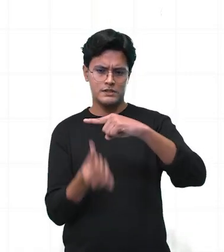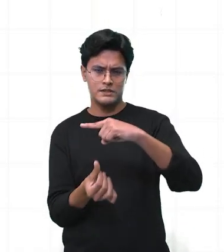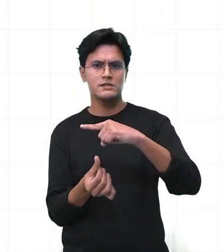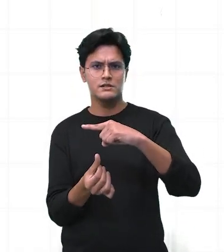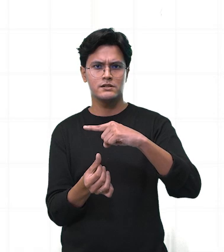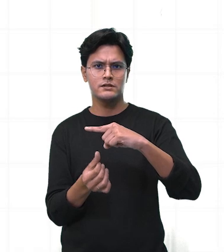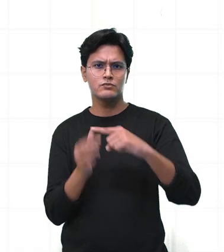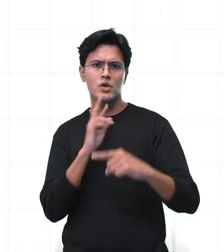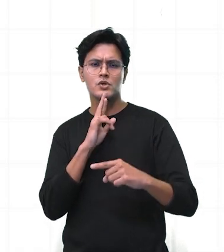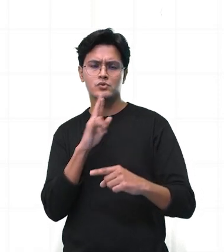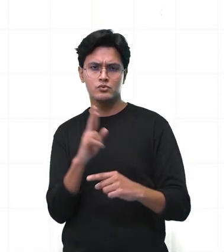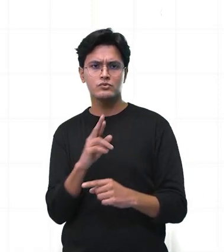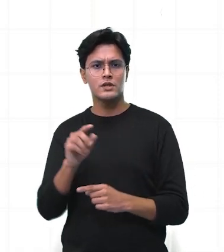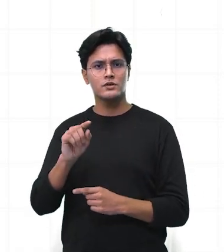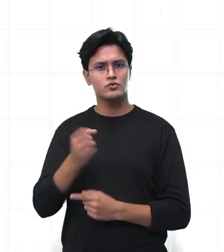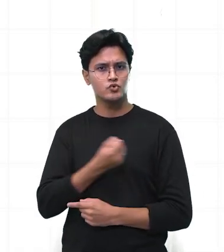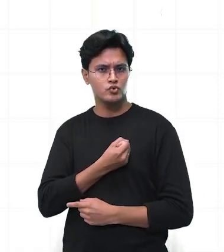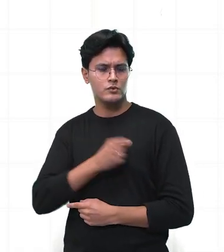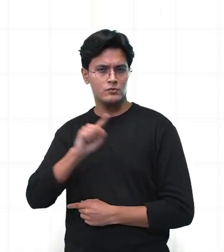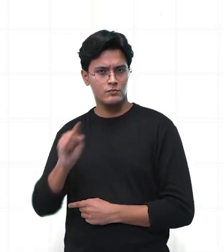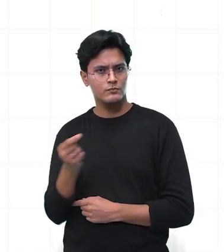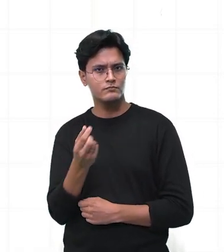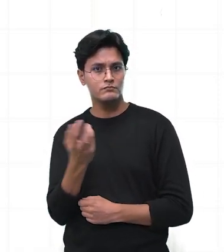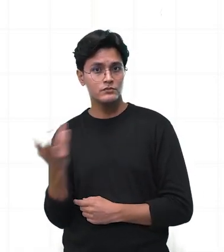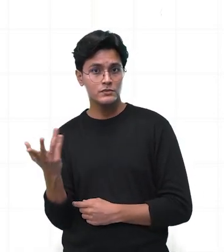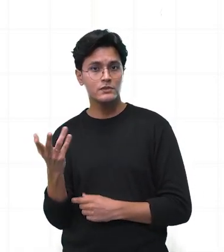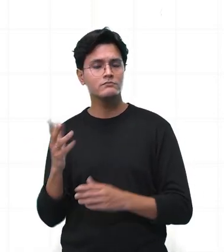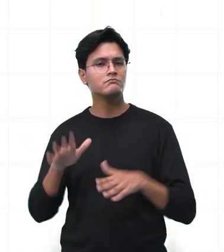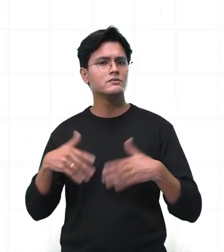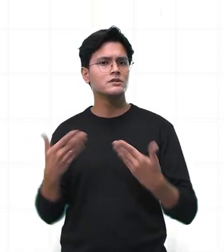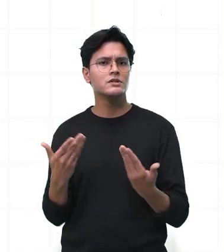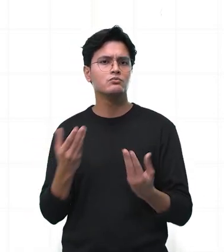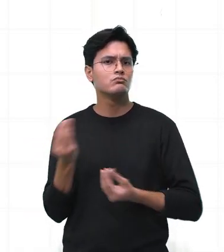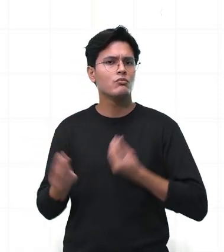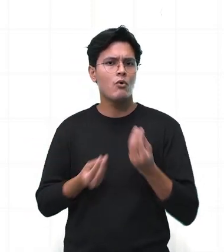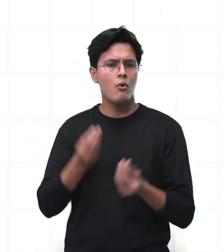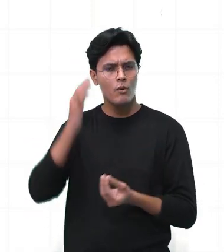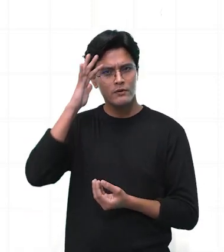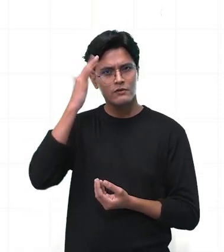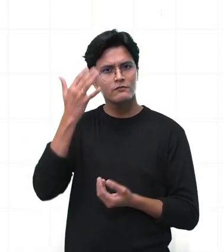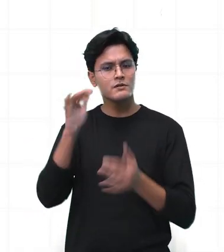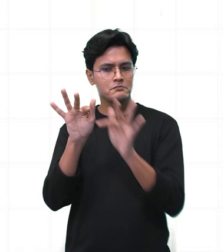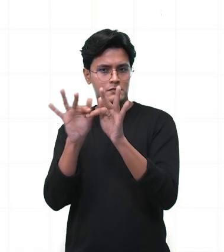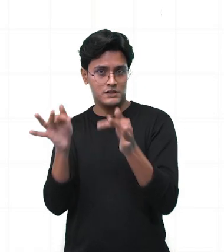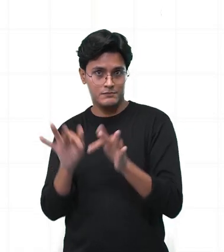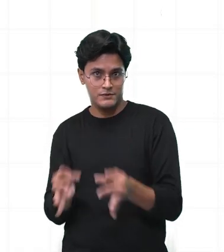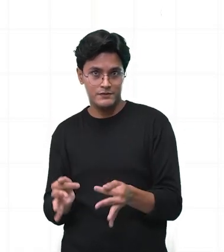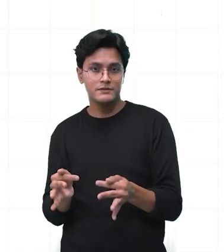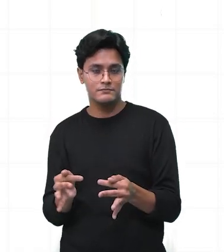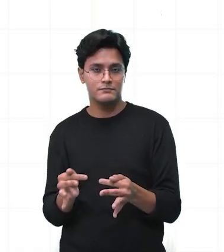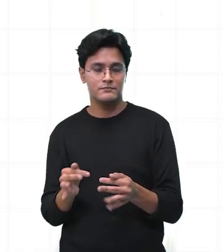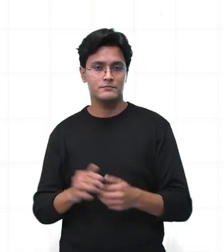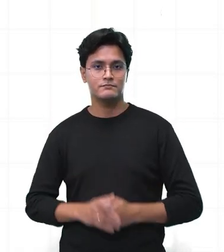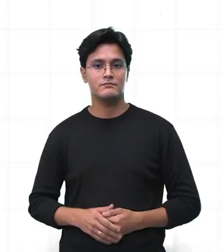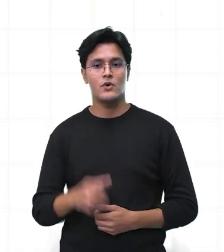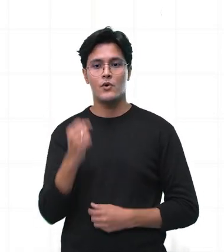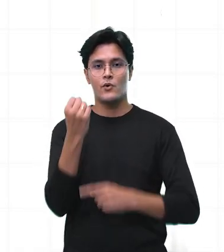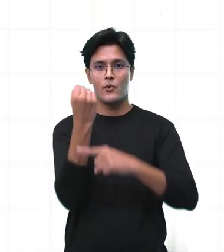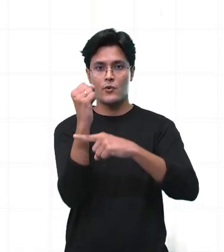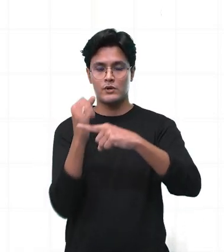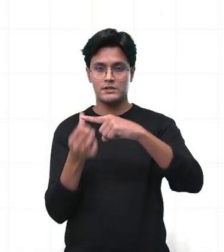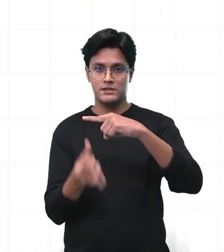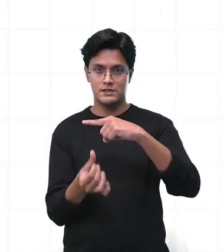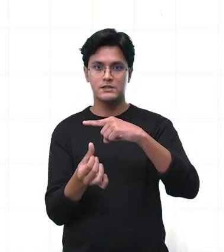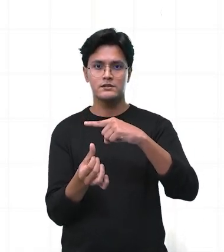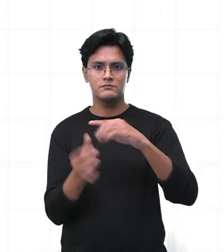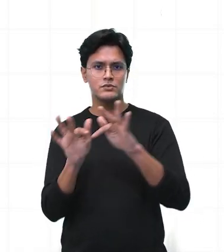divisão aí, né, com número natural. Então, o que a gente faz? A gente simplifica. A gente pode simplificar 8 e 6, a gente pode